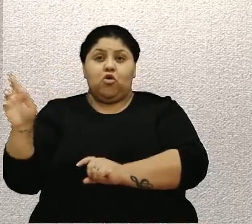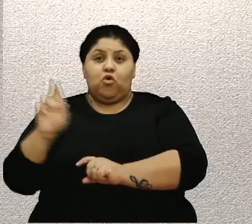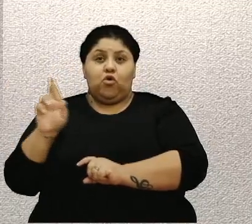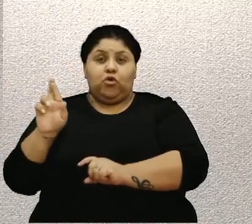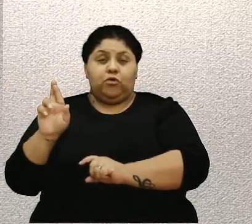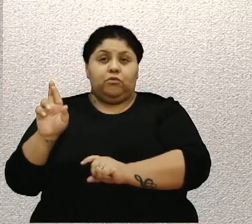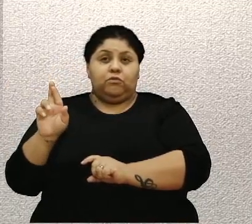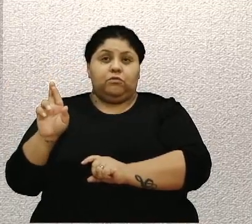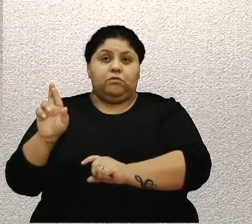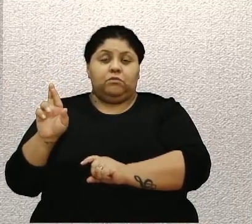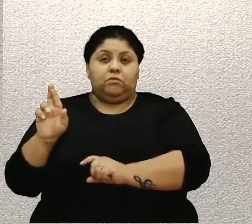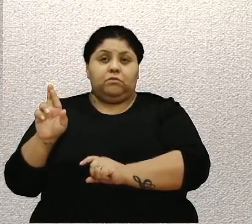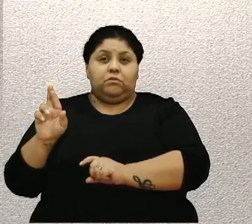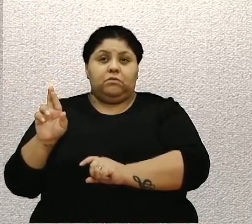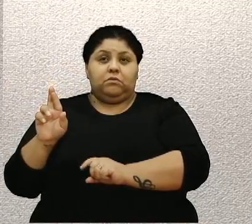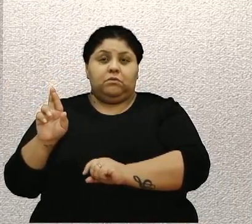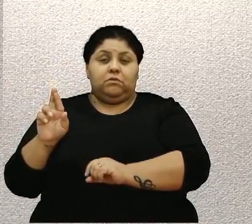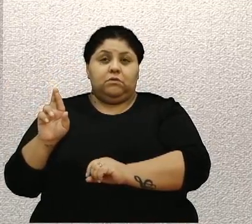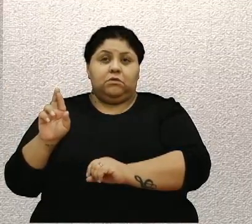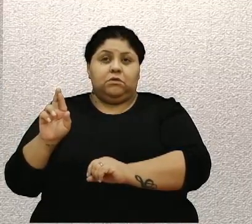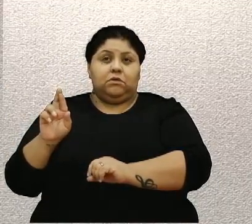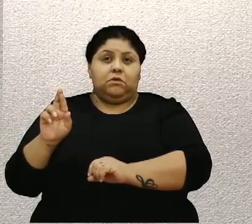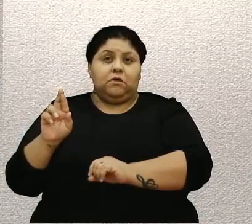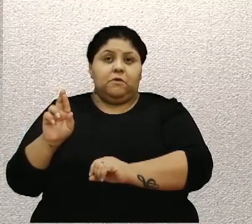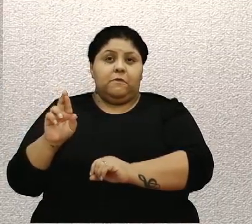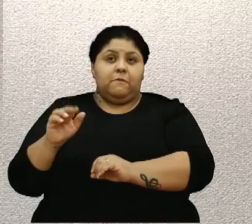Passados 26 anos,